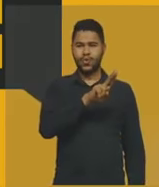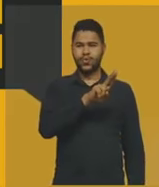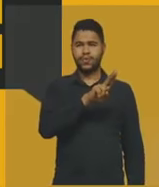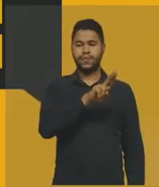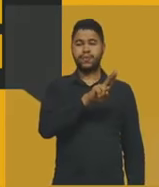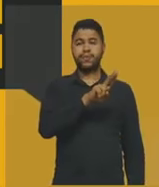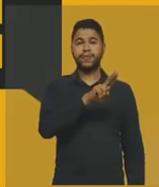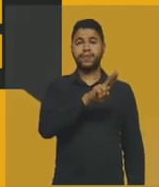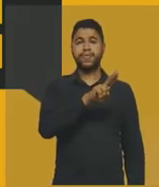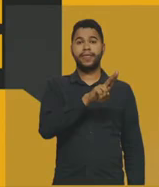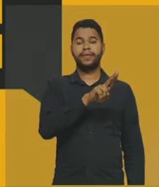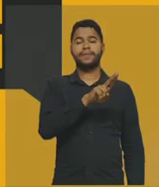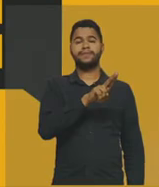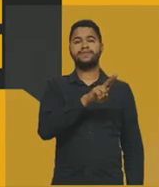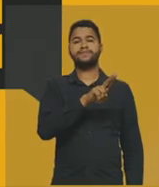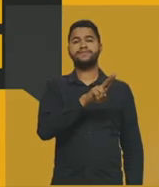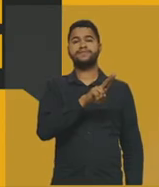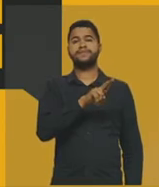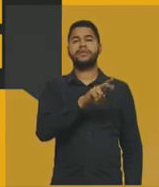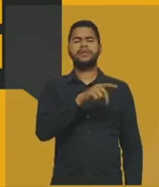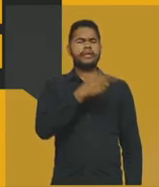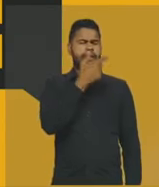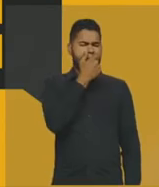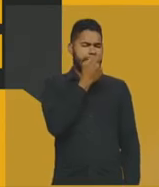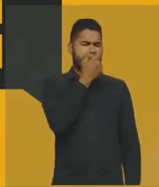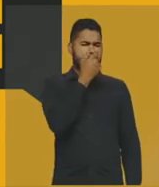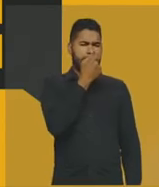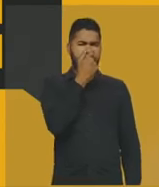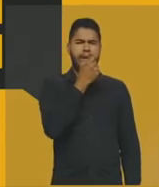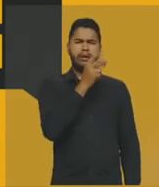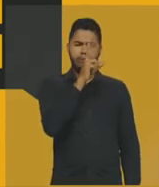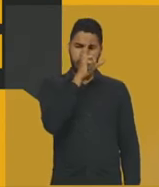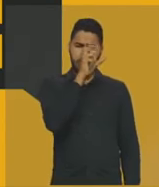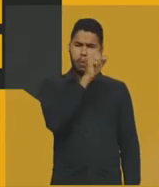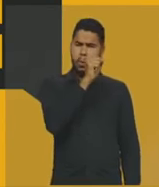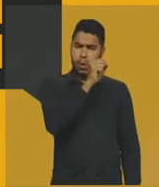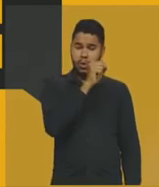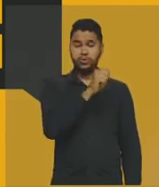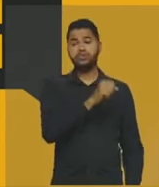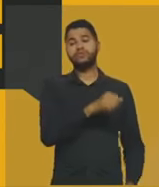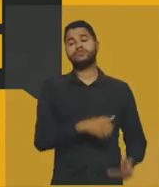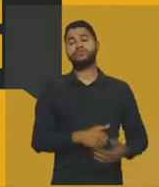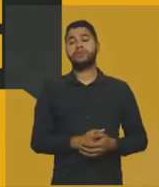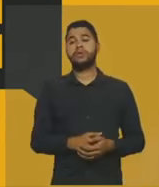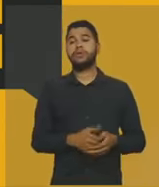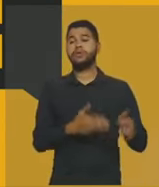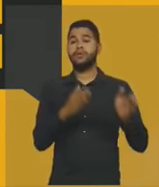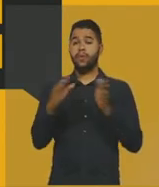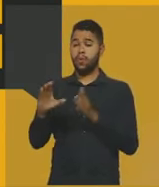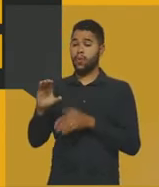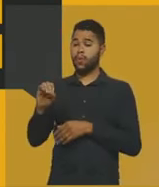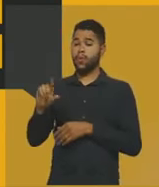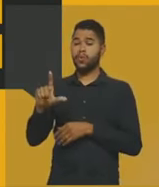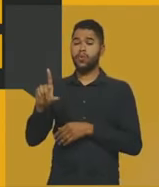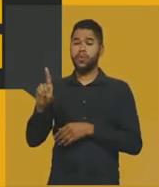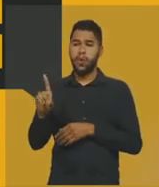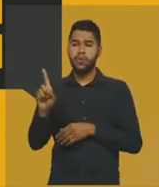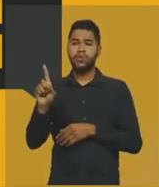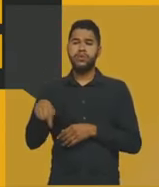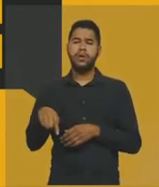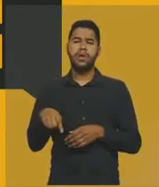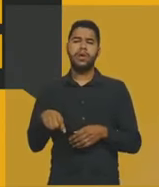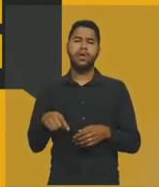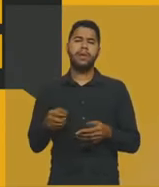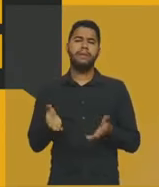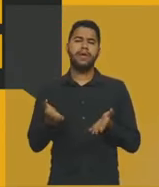aqui, ó. I have the flu. Eu estou gripado, né? Se fosse ao pé da letra, eu tenho uma gripe,